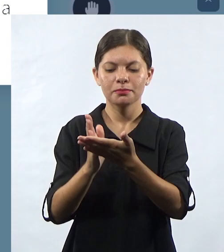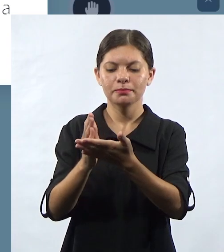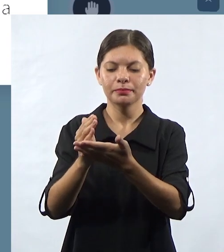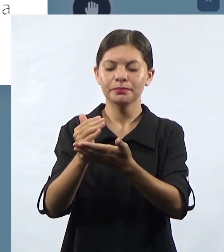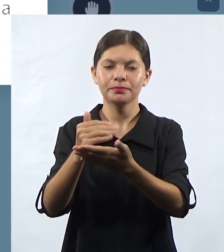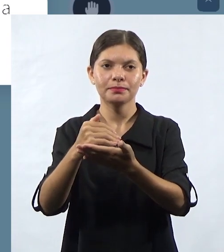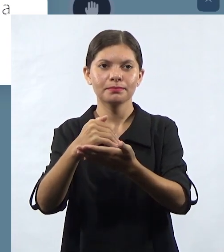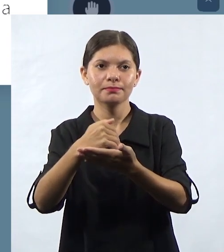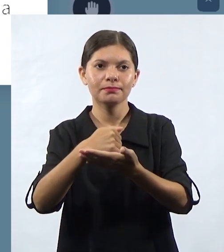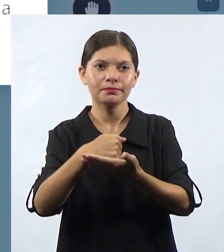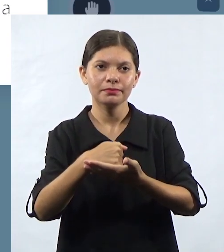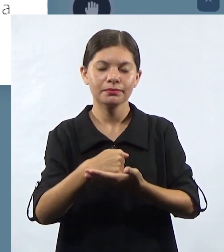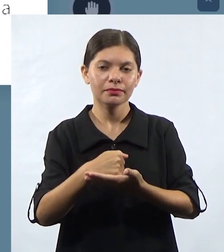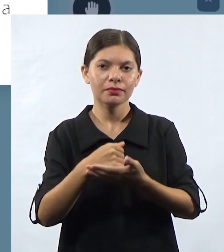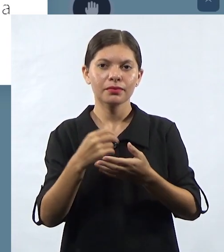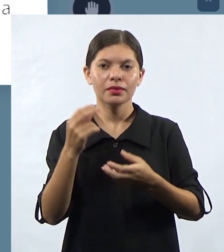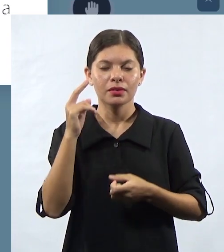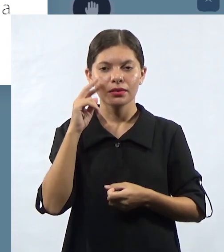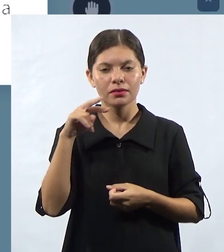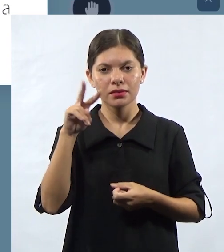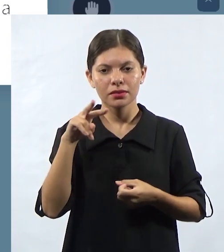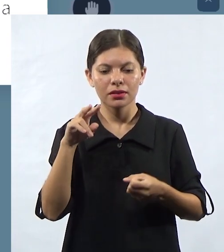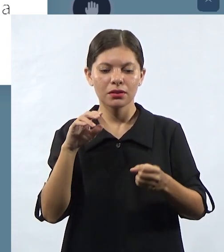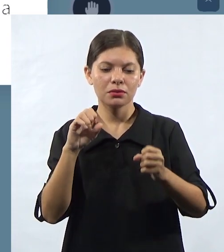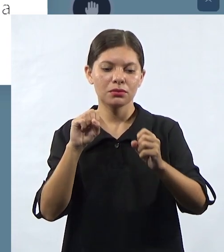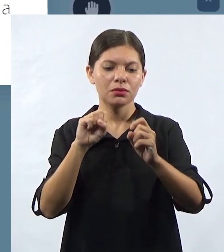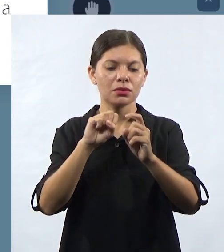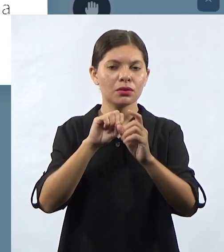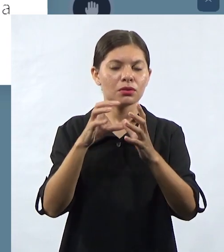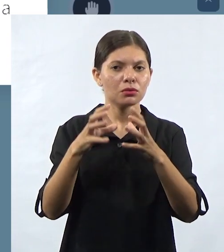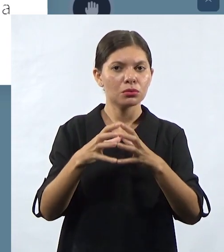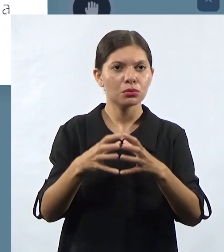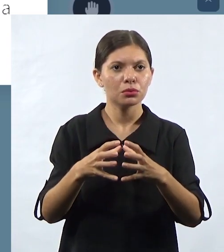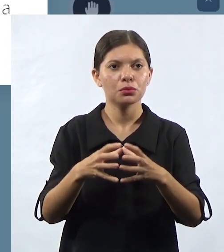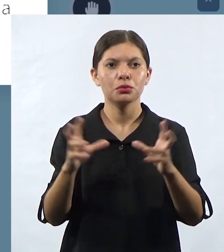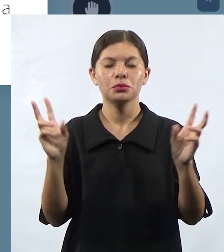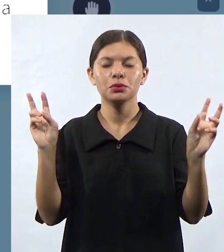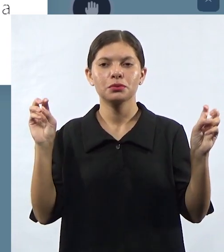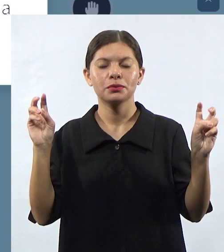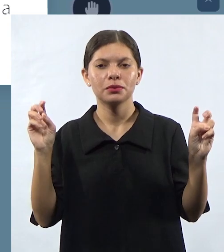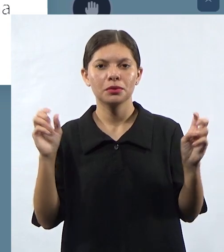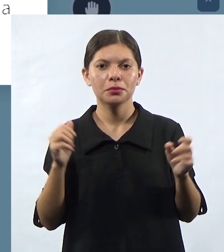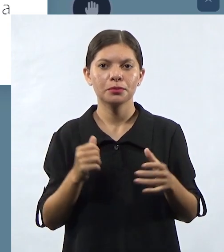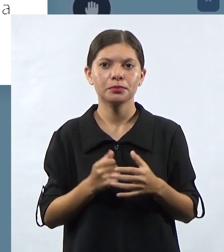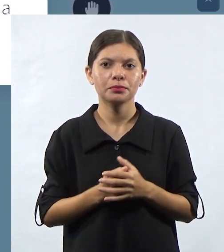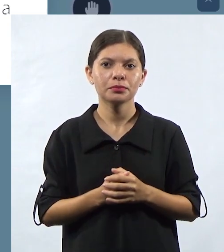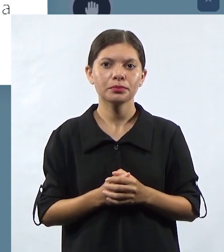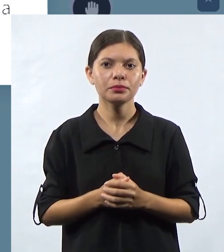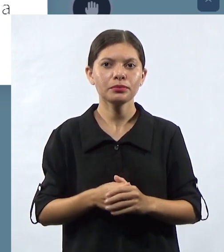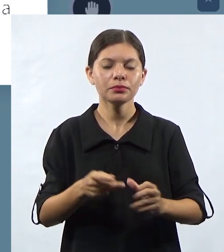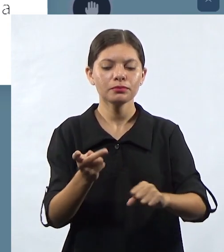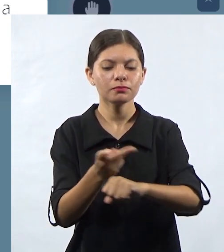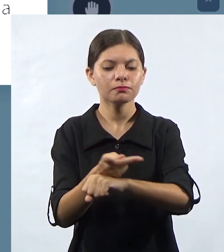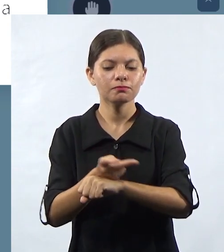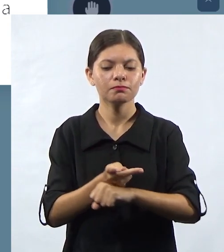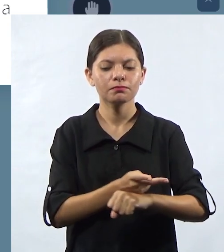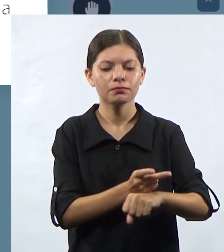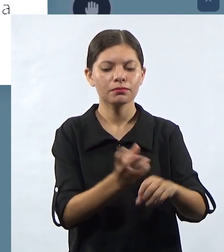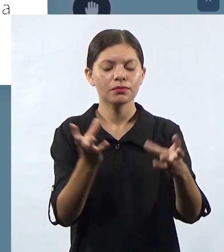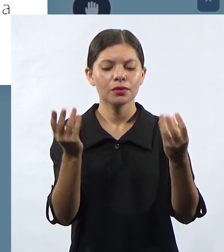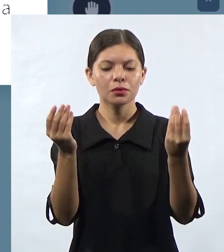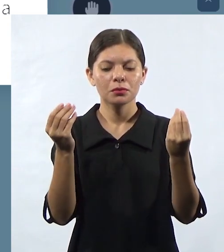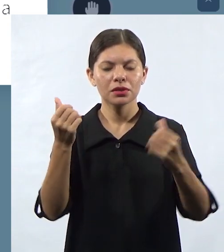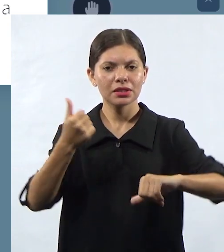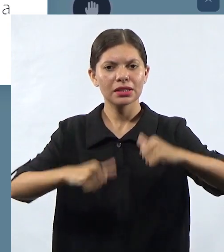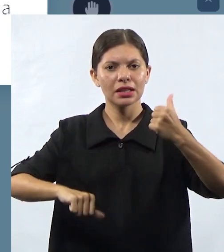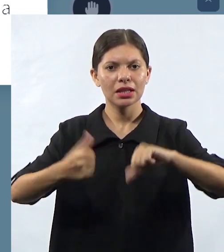visão compartilhada por um grupo sobre um tema. E aí permitir ao mesmo tempo explorar múltiplas perspectivas. Para